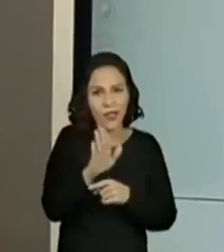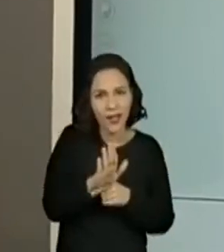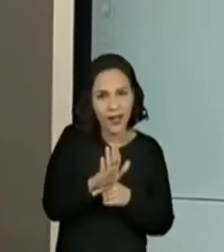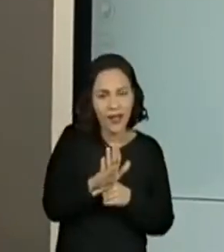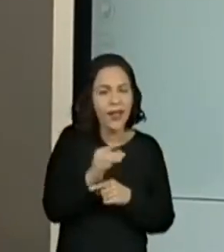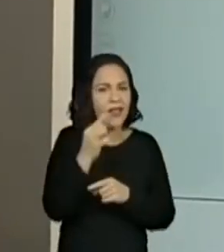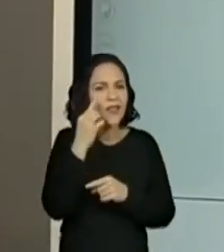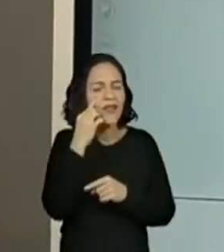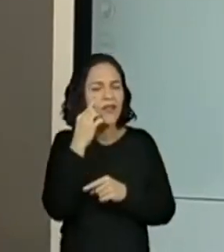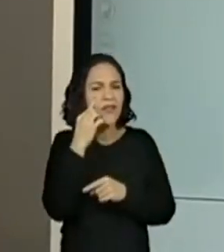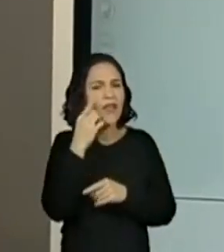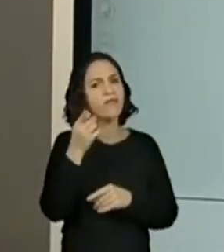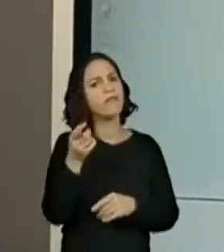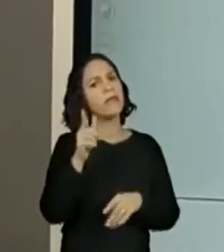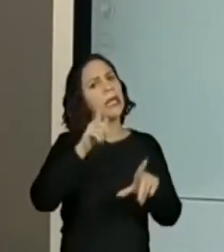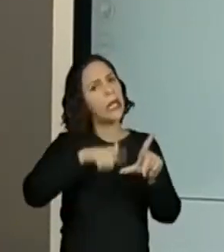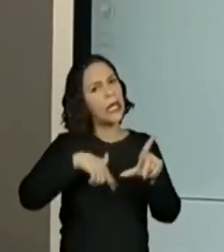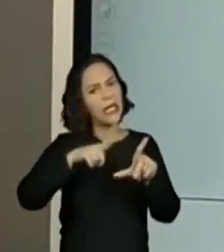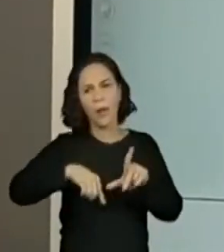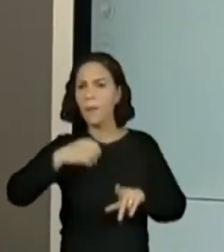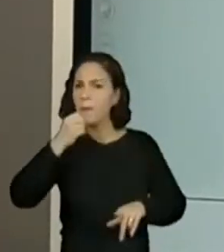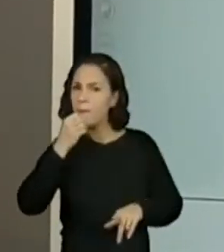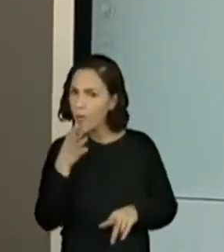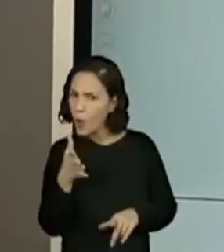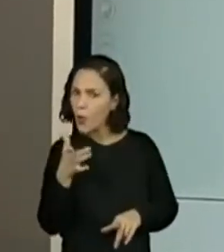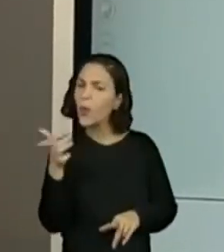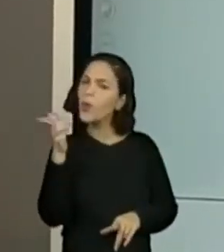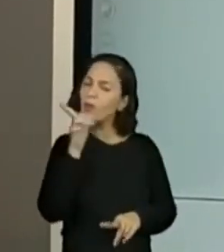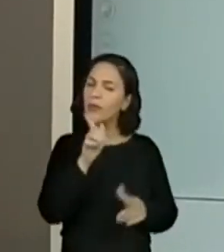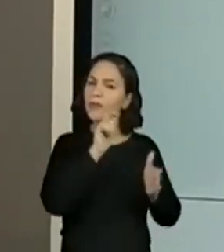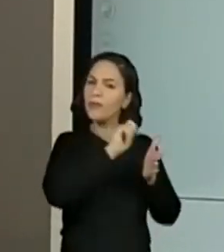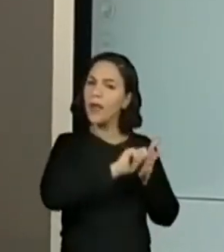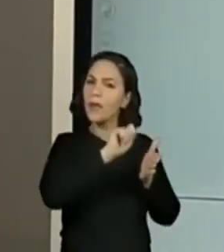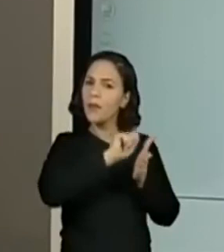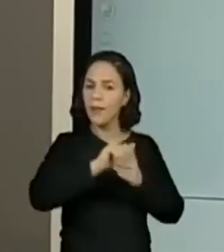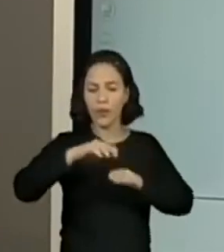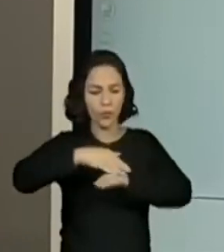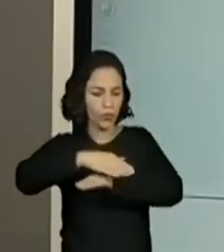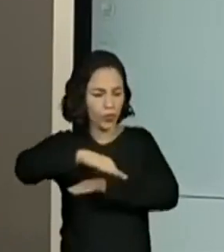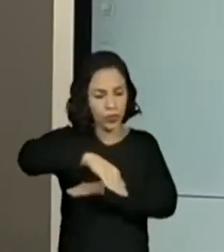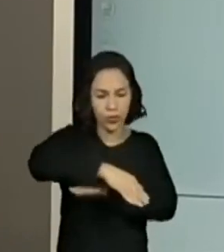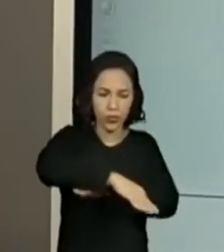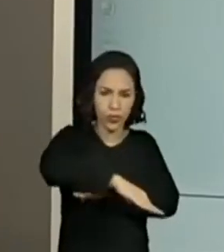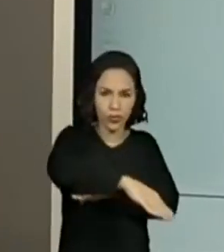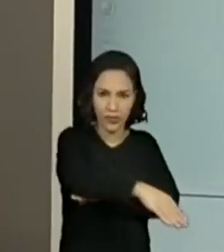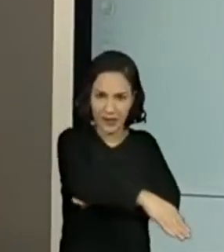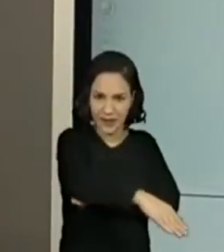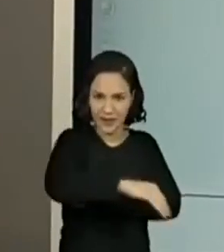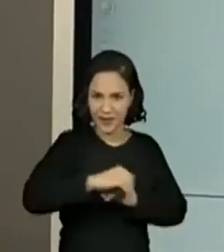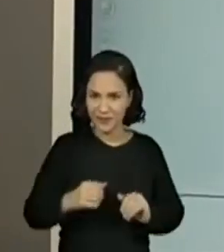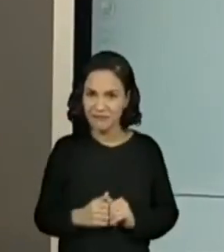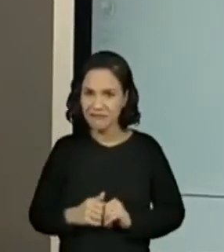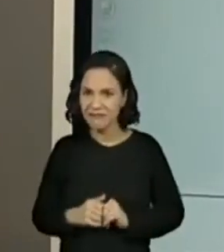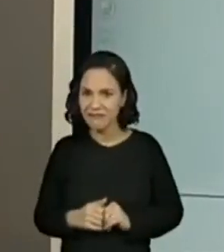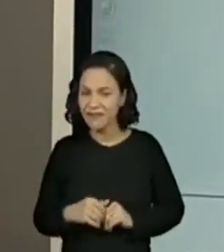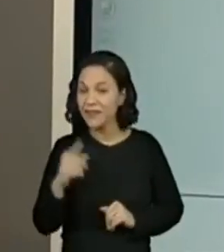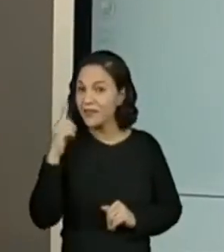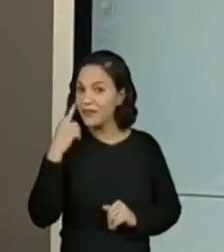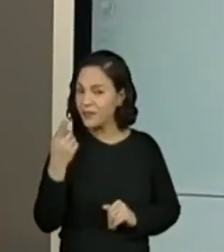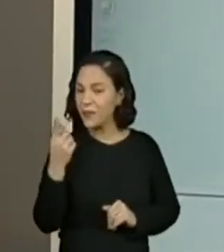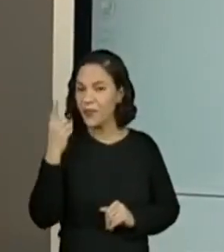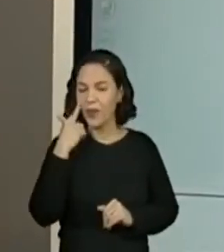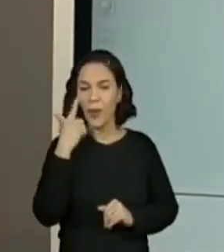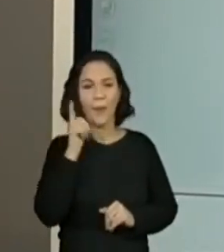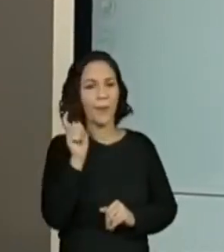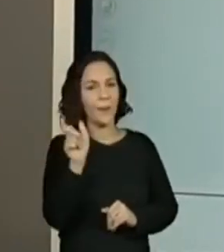essas crianças usaram boas letras para que a gente escreva escorregador. Vocês viram? A gente